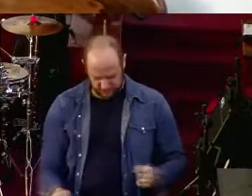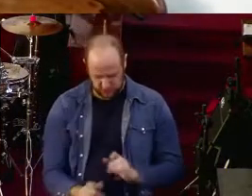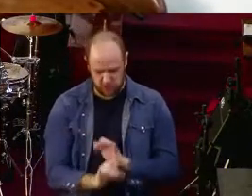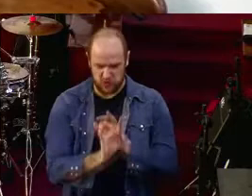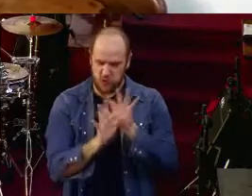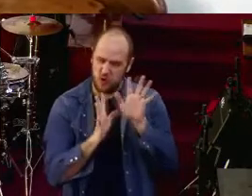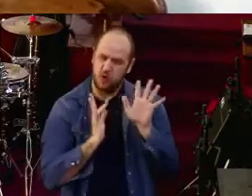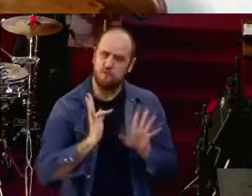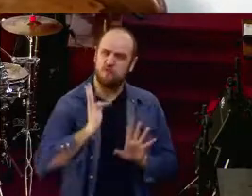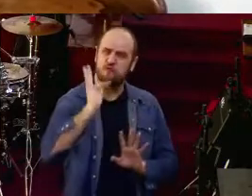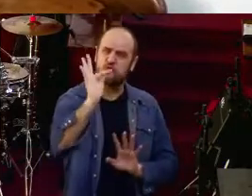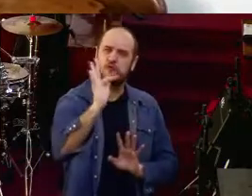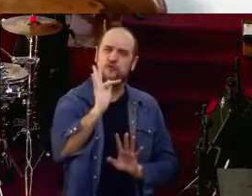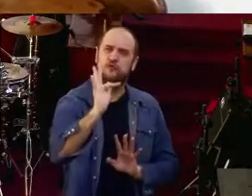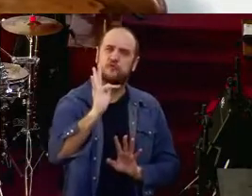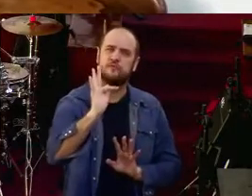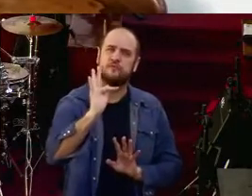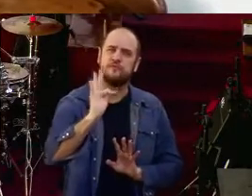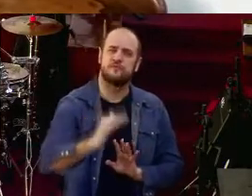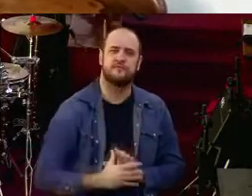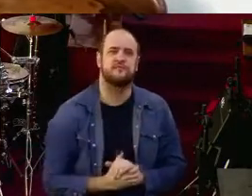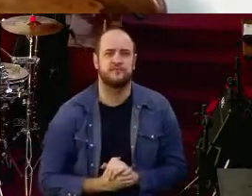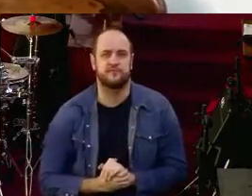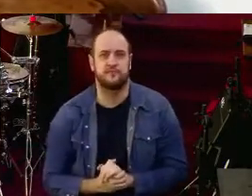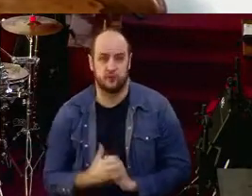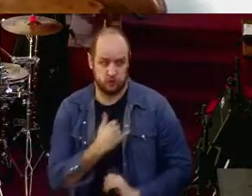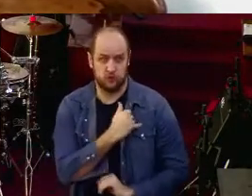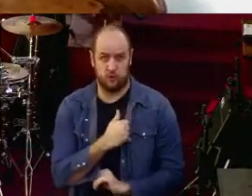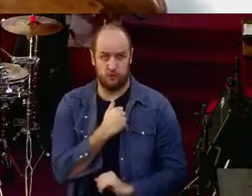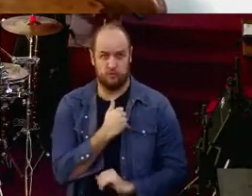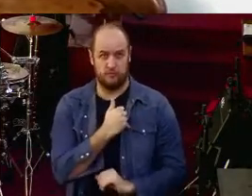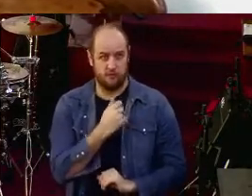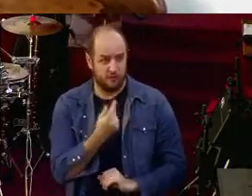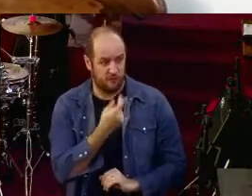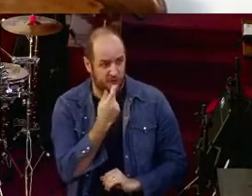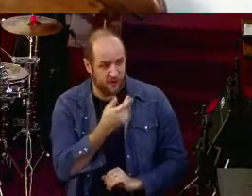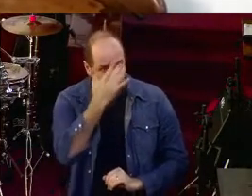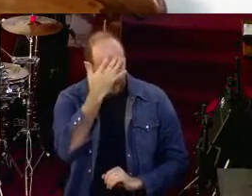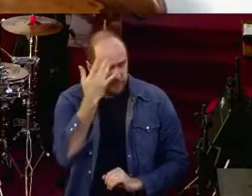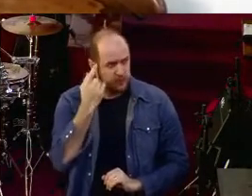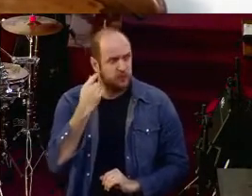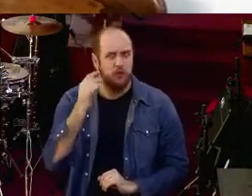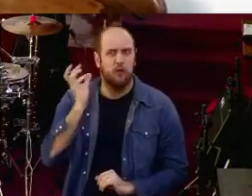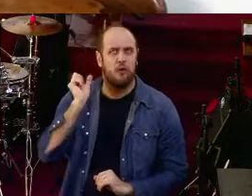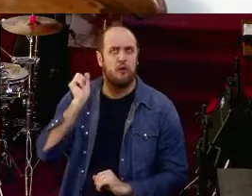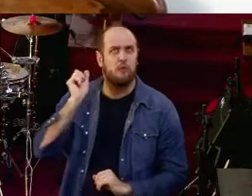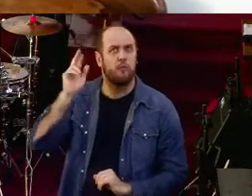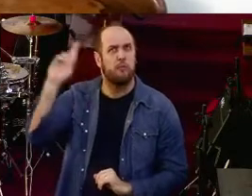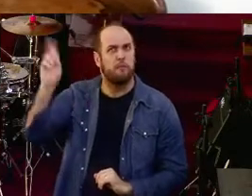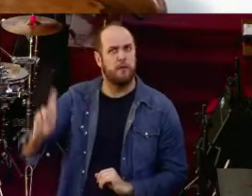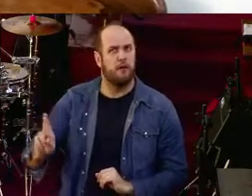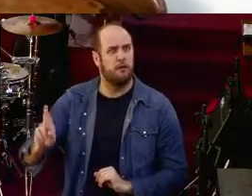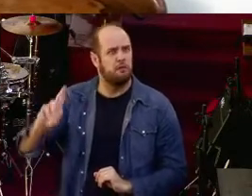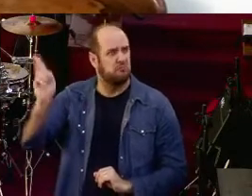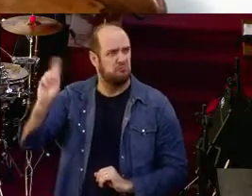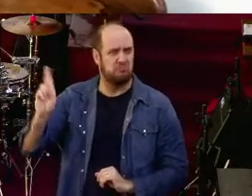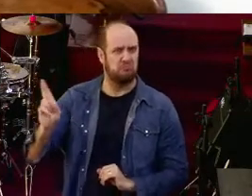glorificarei. E lá em João 12 é dito que as pessoas disseram, foi um trovão? Ouvimos alguma